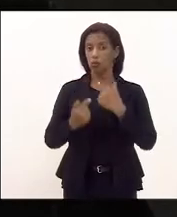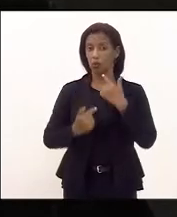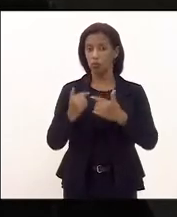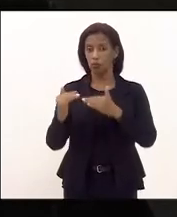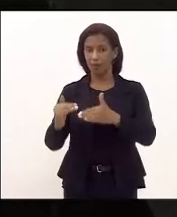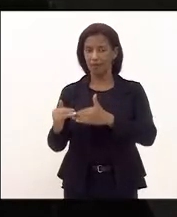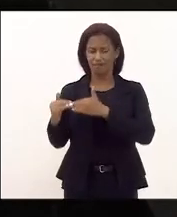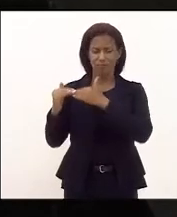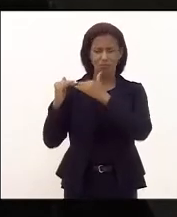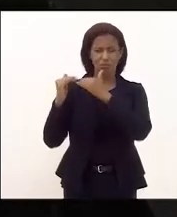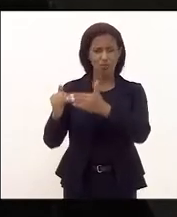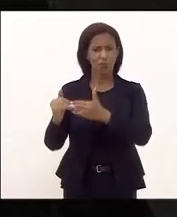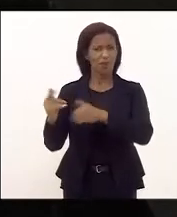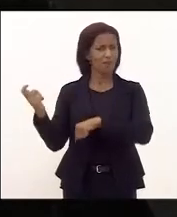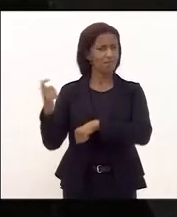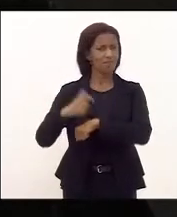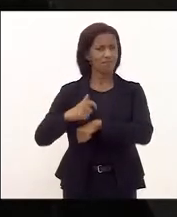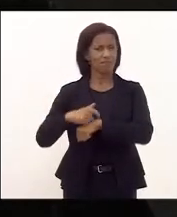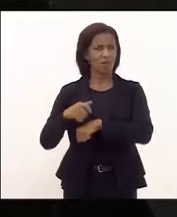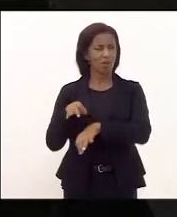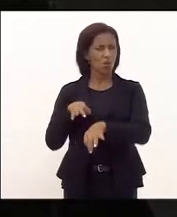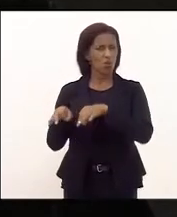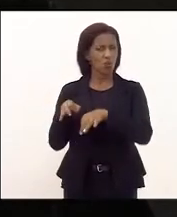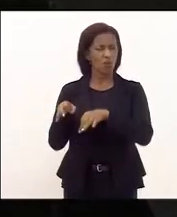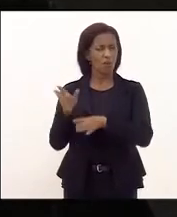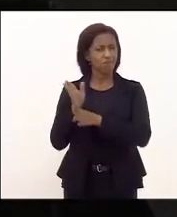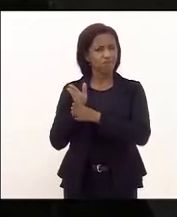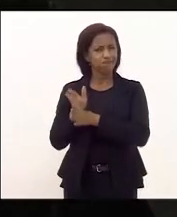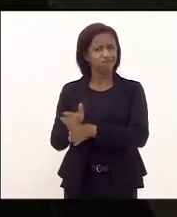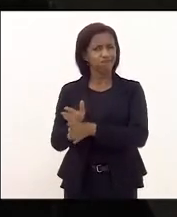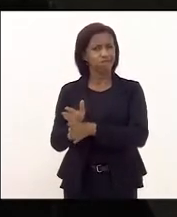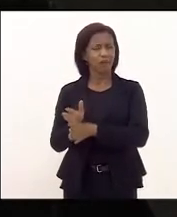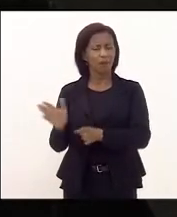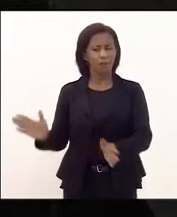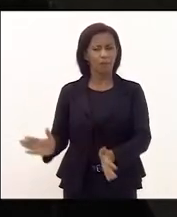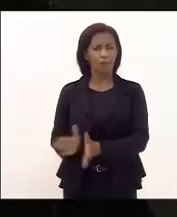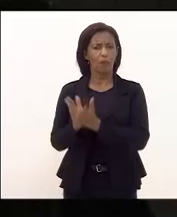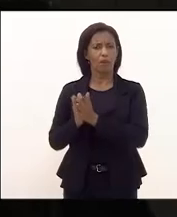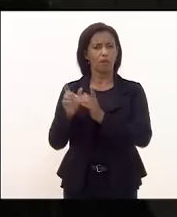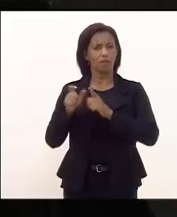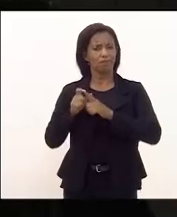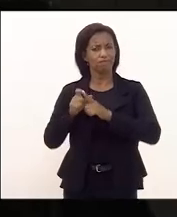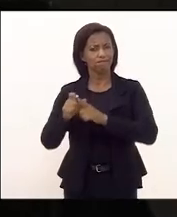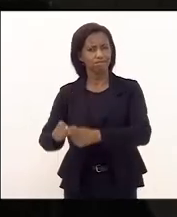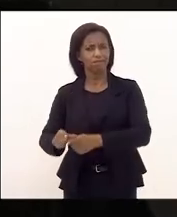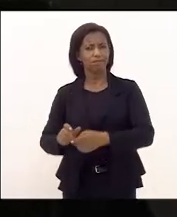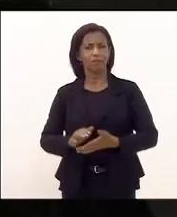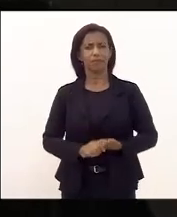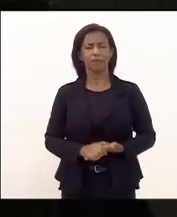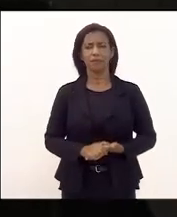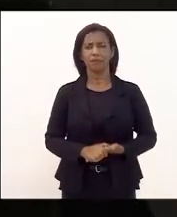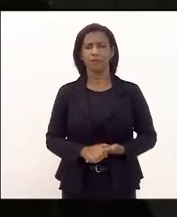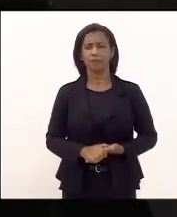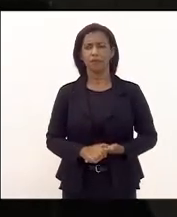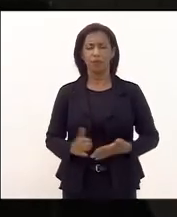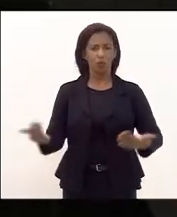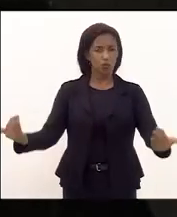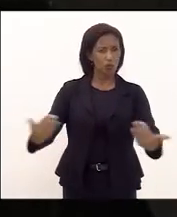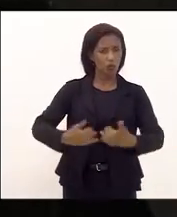superar imediatamente, de maneira veemente, o quadro de pobreza, de miséria,